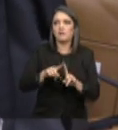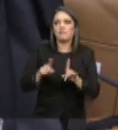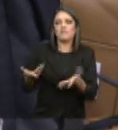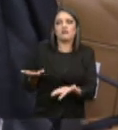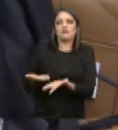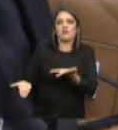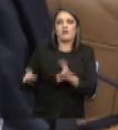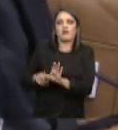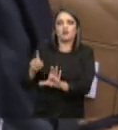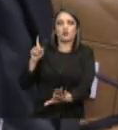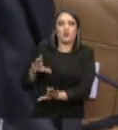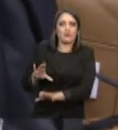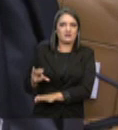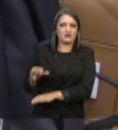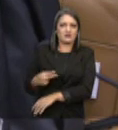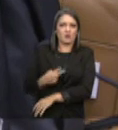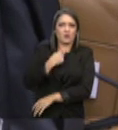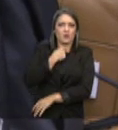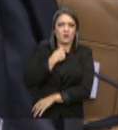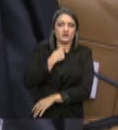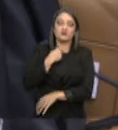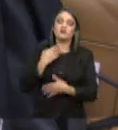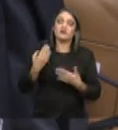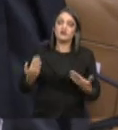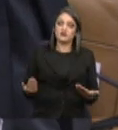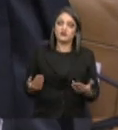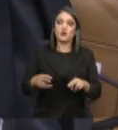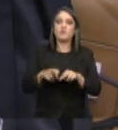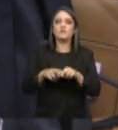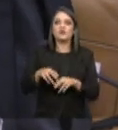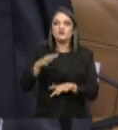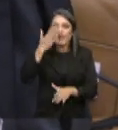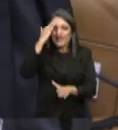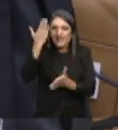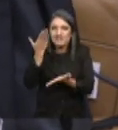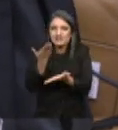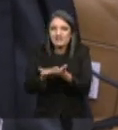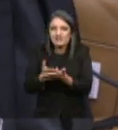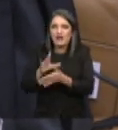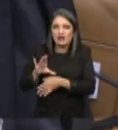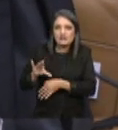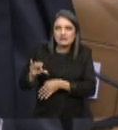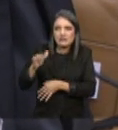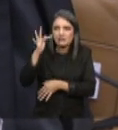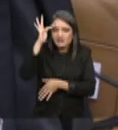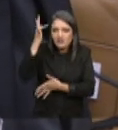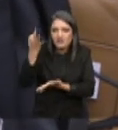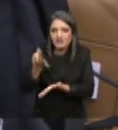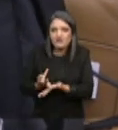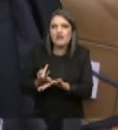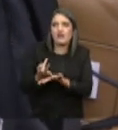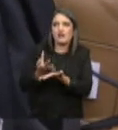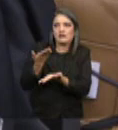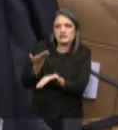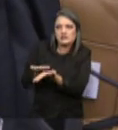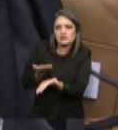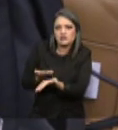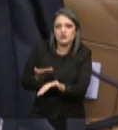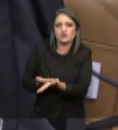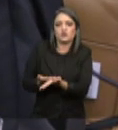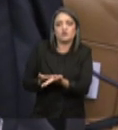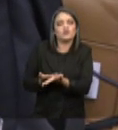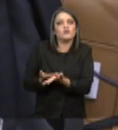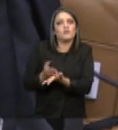autonomia com efeito a fé na ciência é o respeito ao rigor científico e não